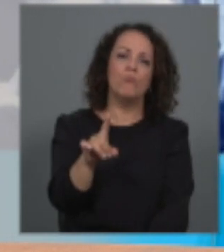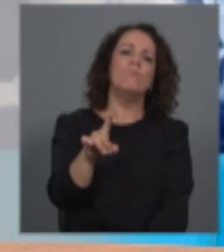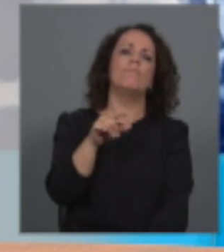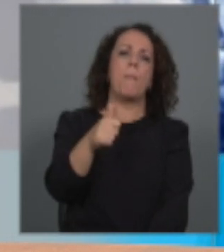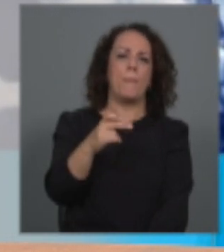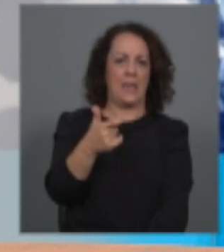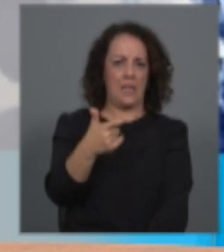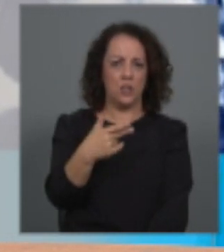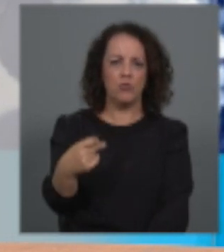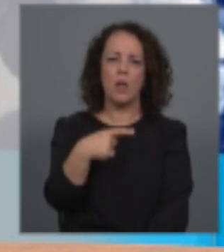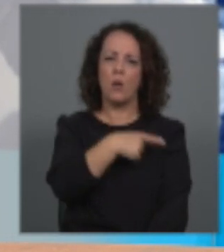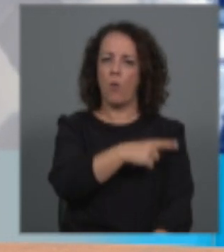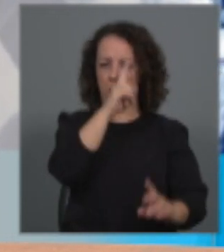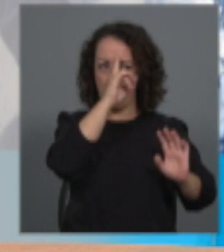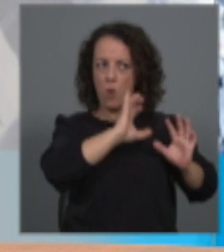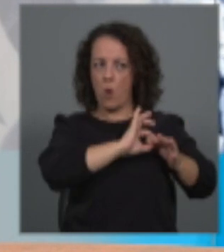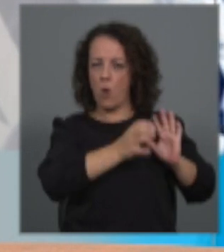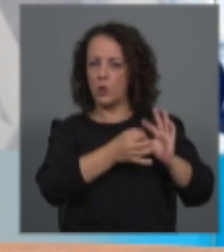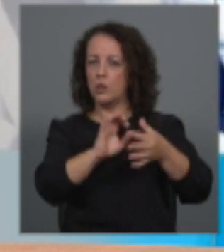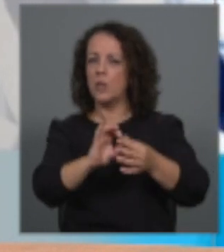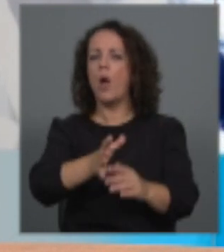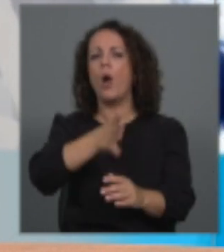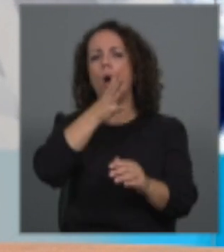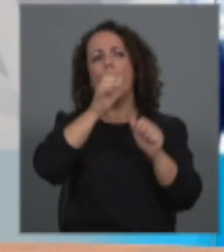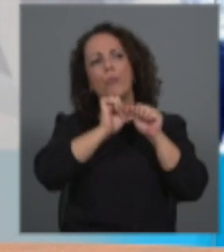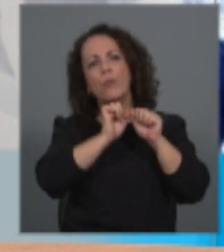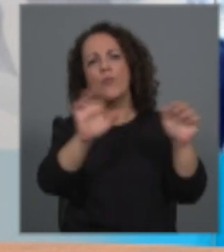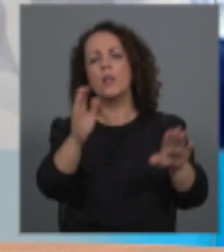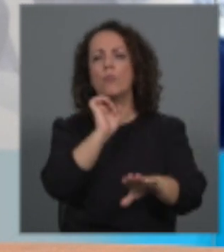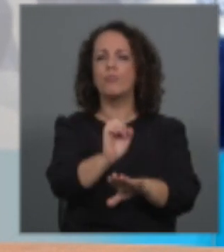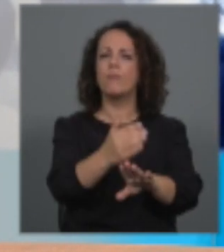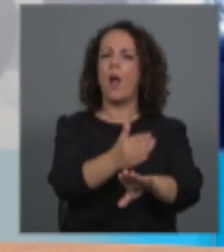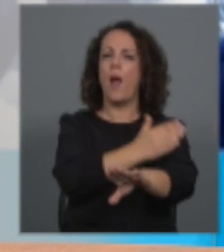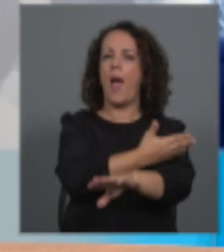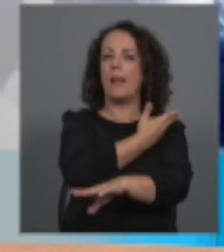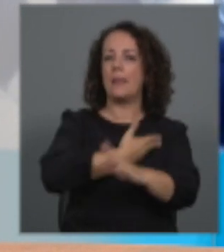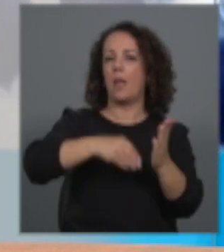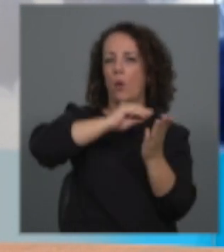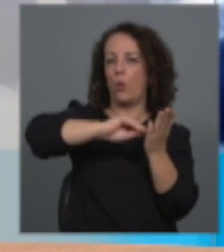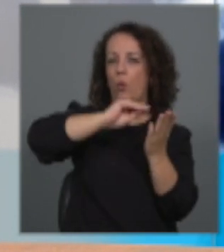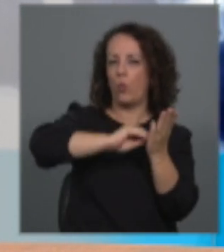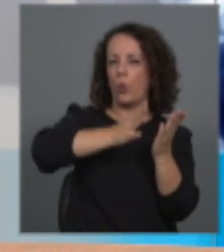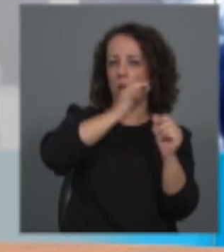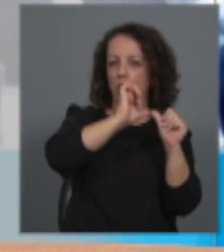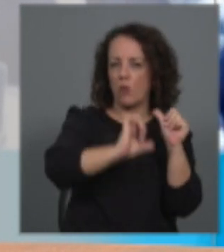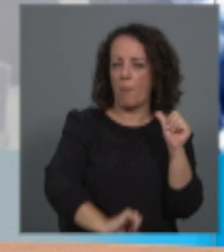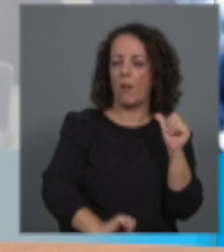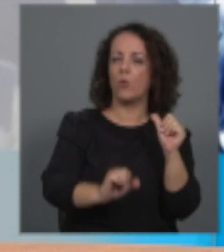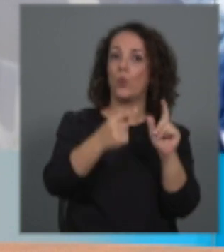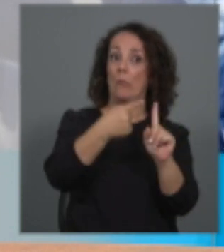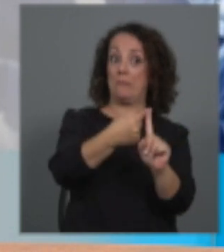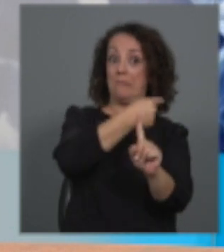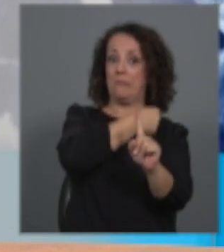Antigo Testamento, que também eles anunciavam a mensagem,